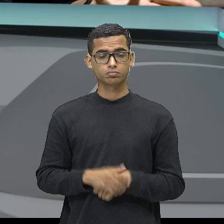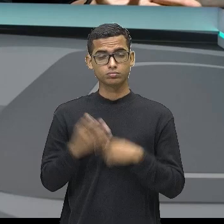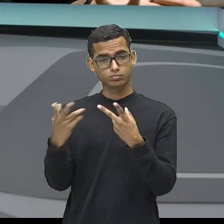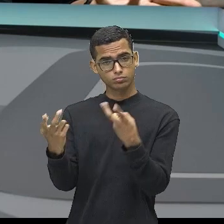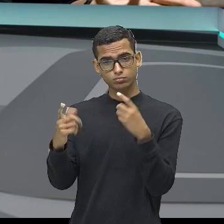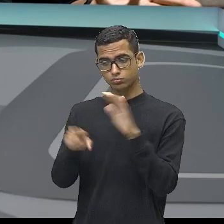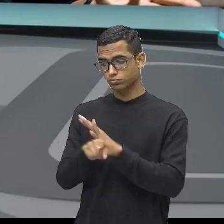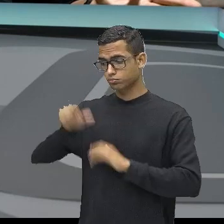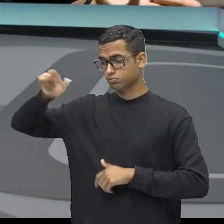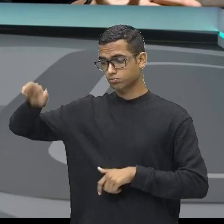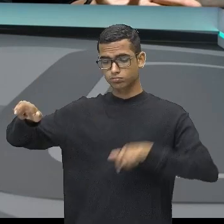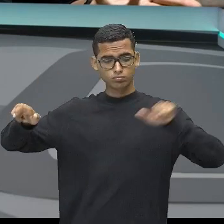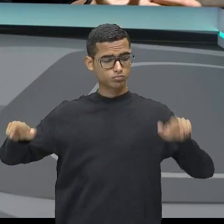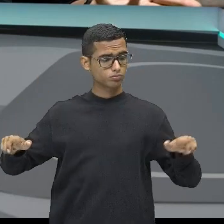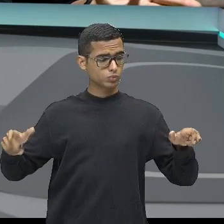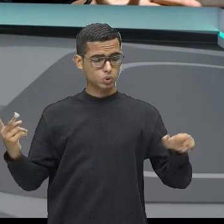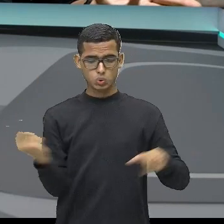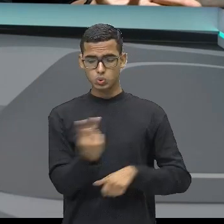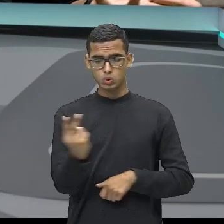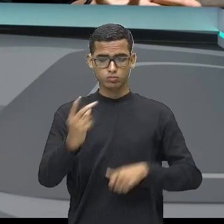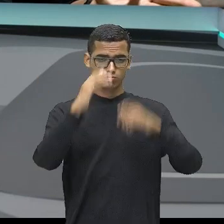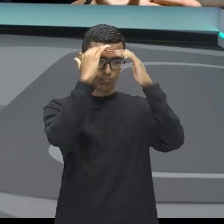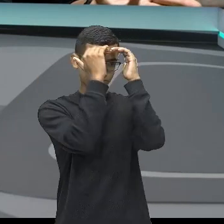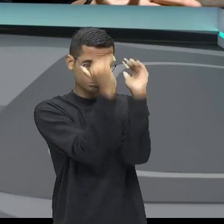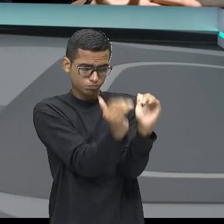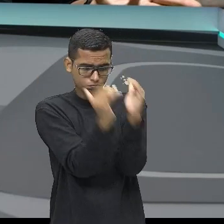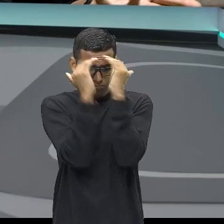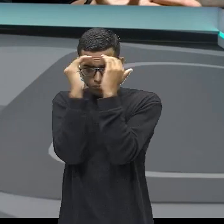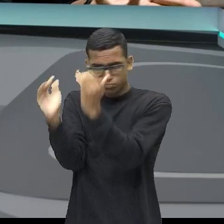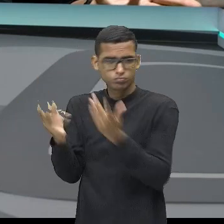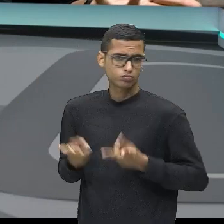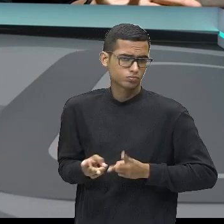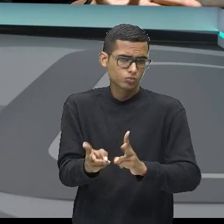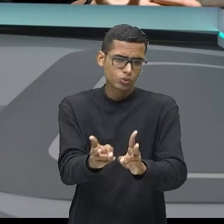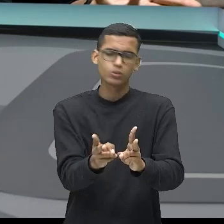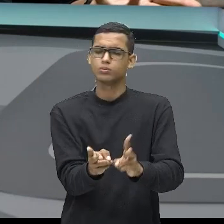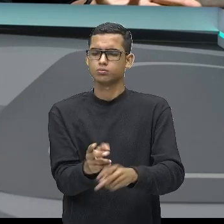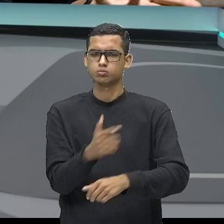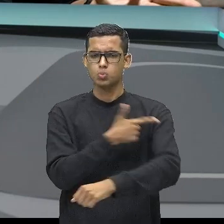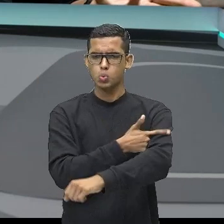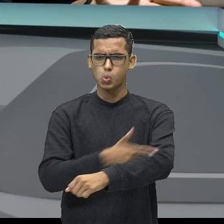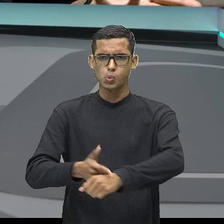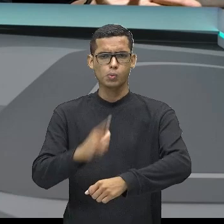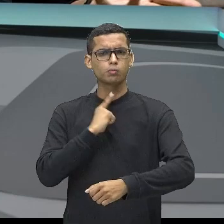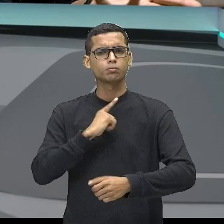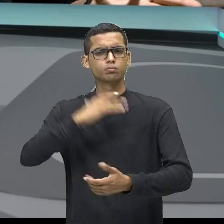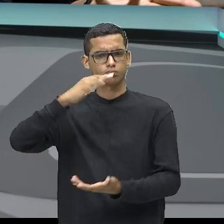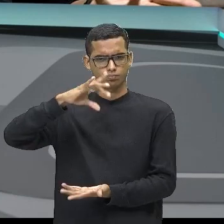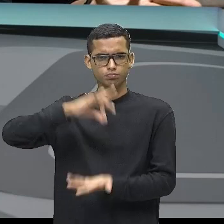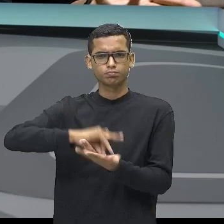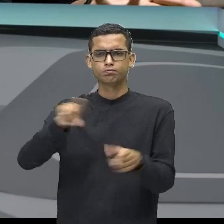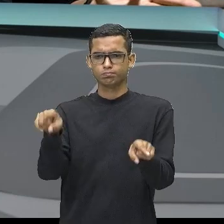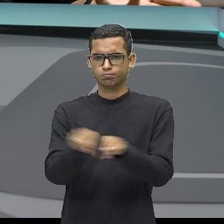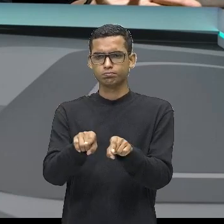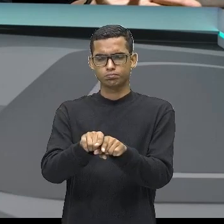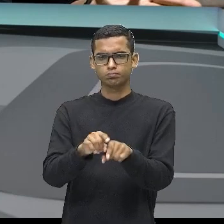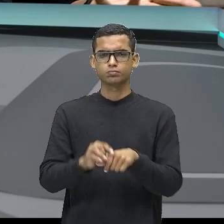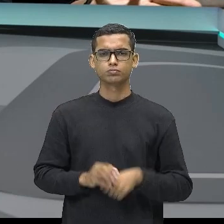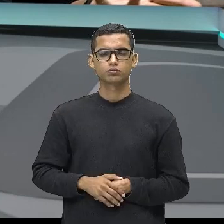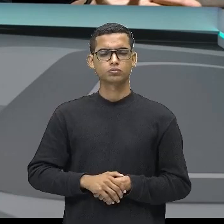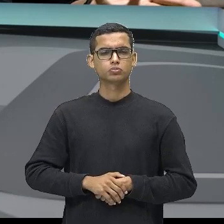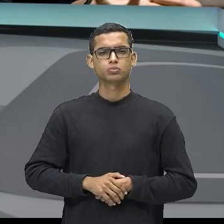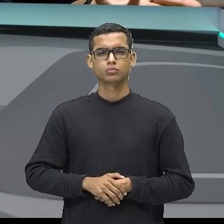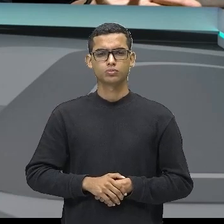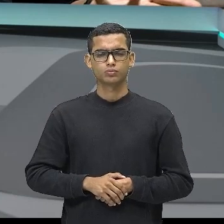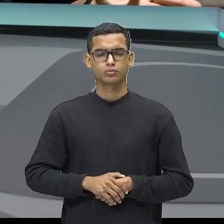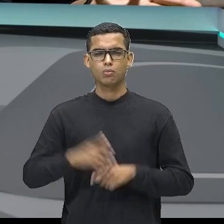respeitosos um com os outros, ok? Percebe que em nenhum momento houve nenhum tipo de xingamento, não houve